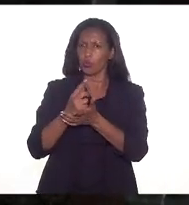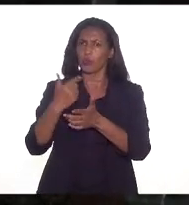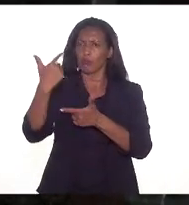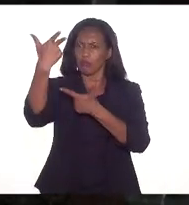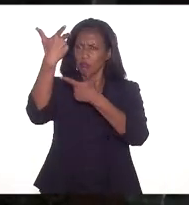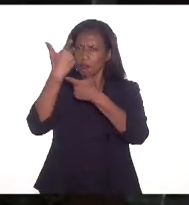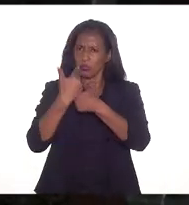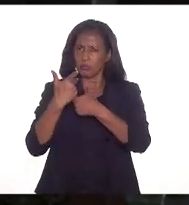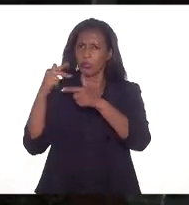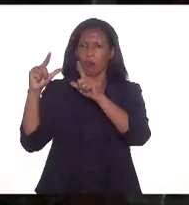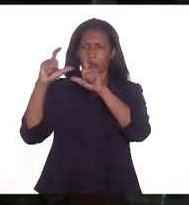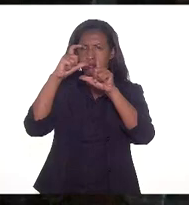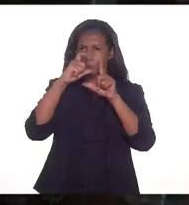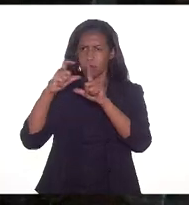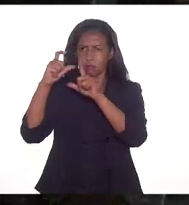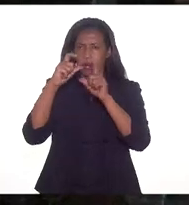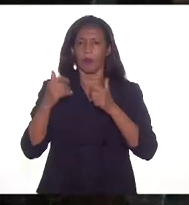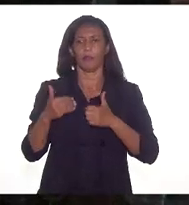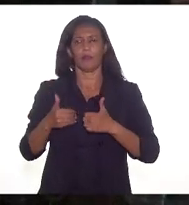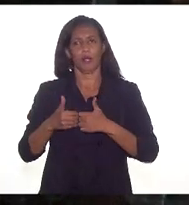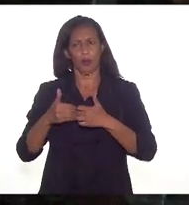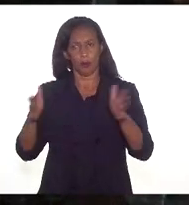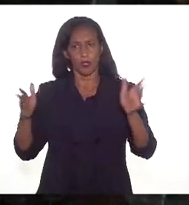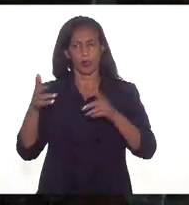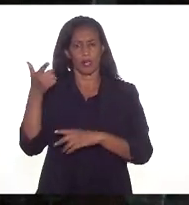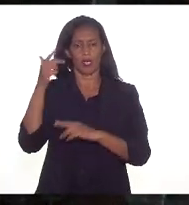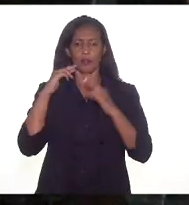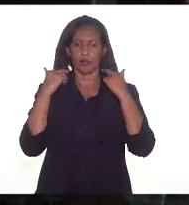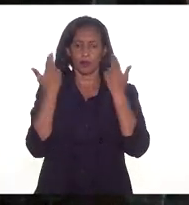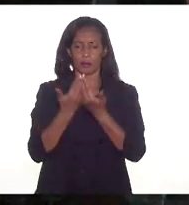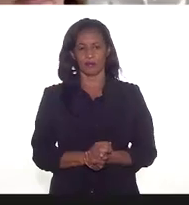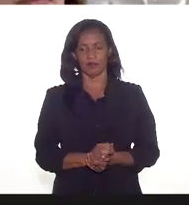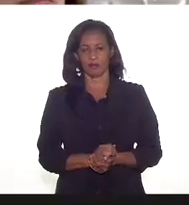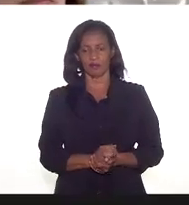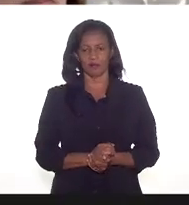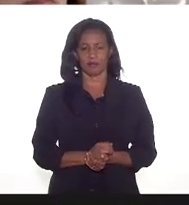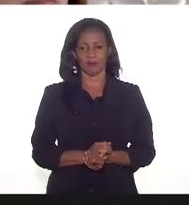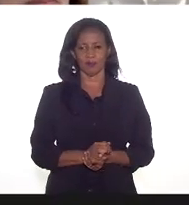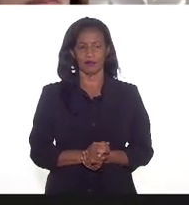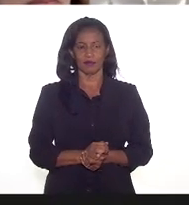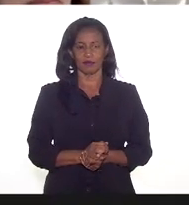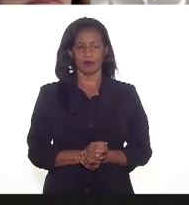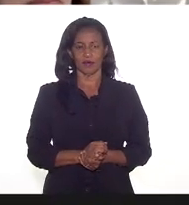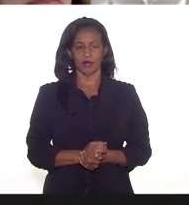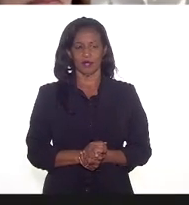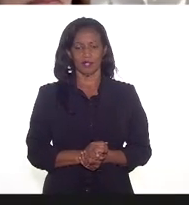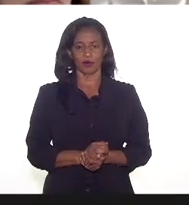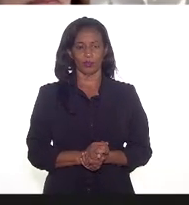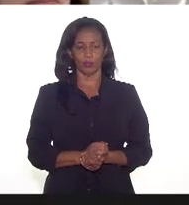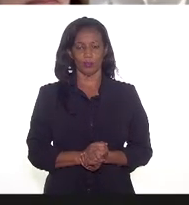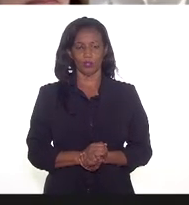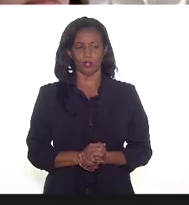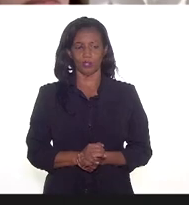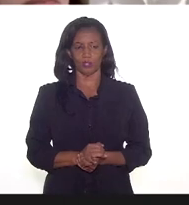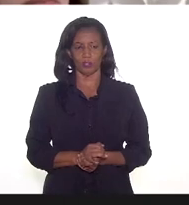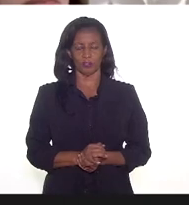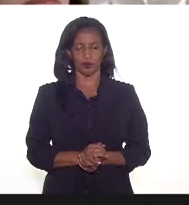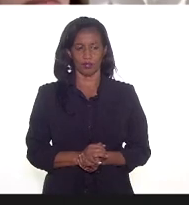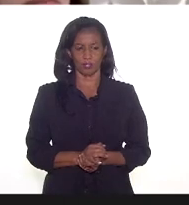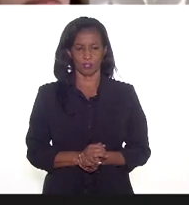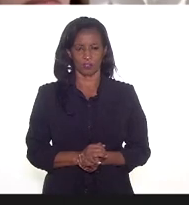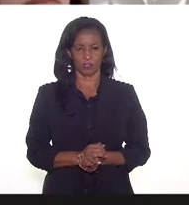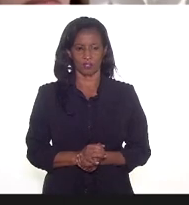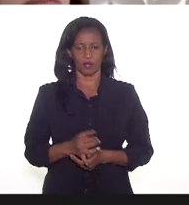que iniciarmos a nossa reunião. Havendo o